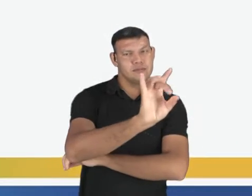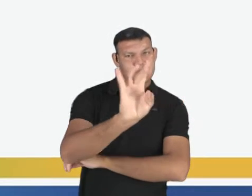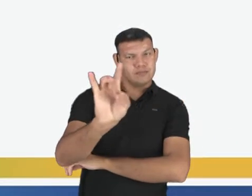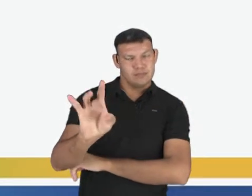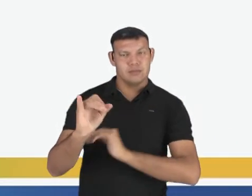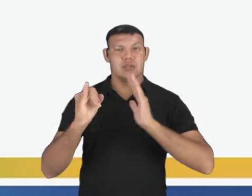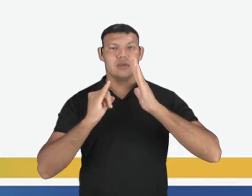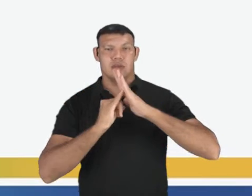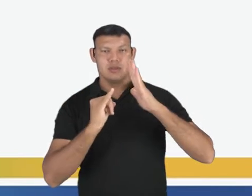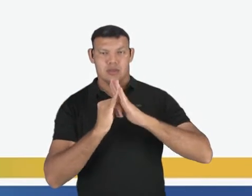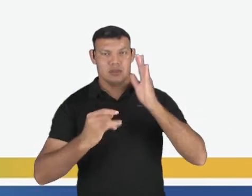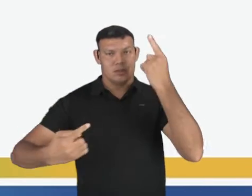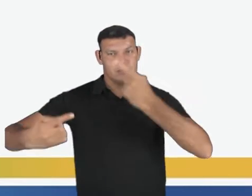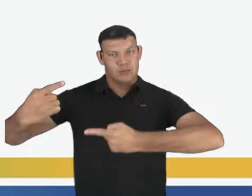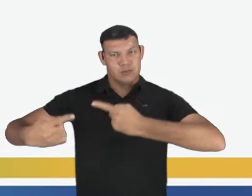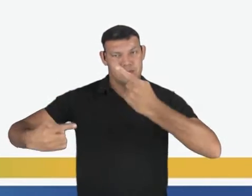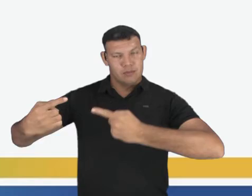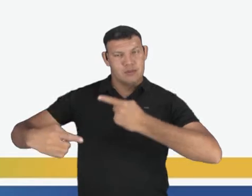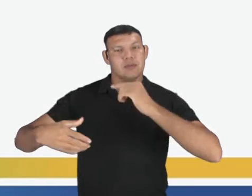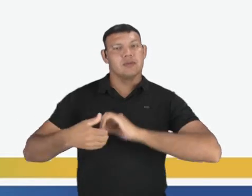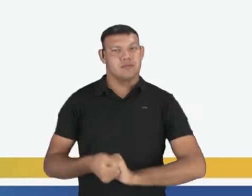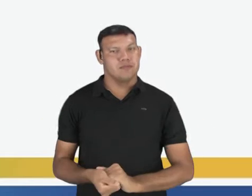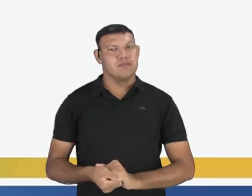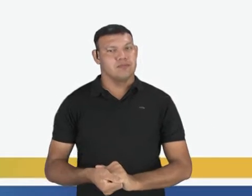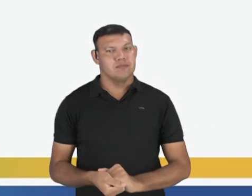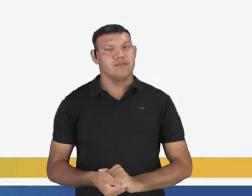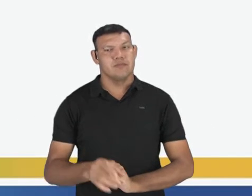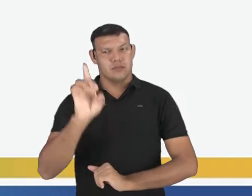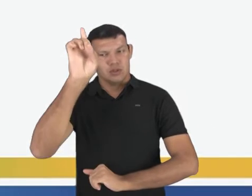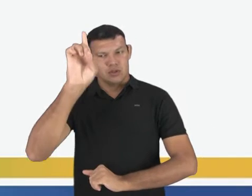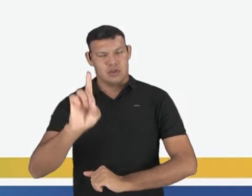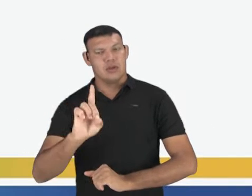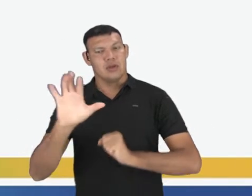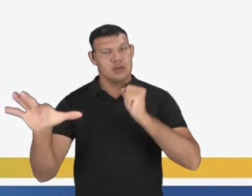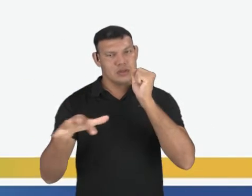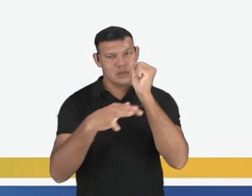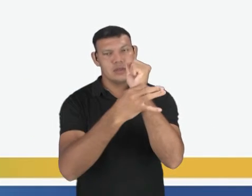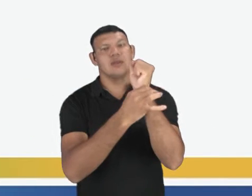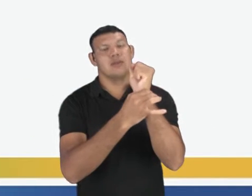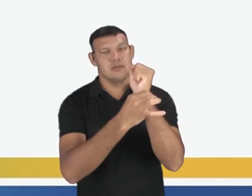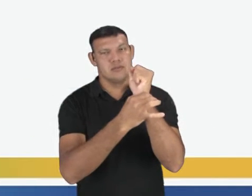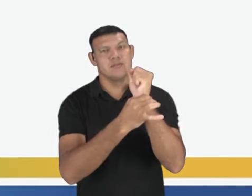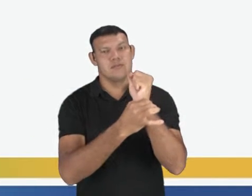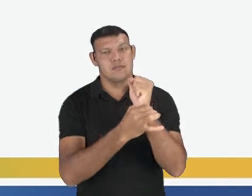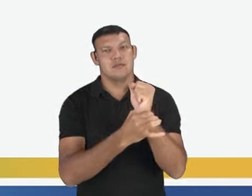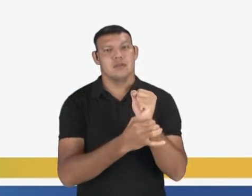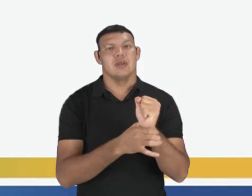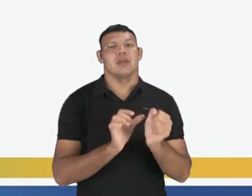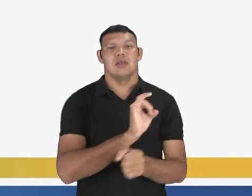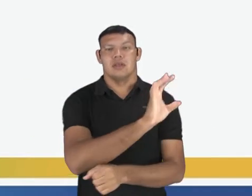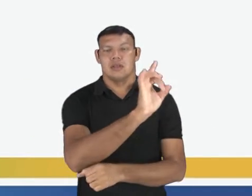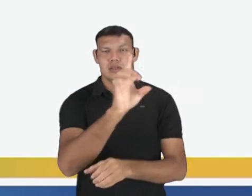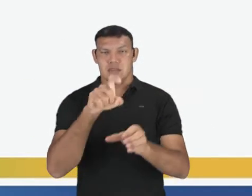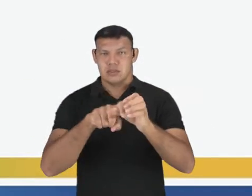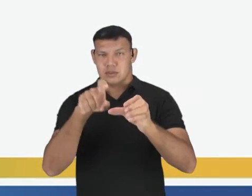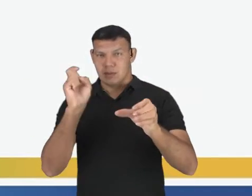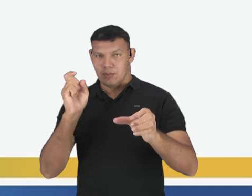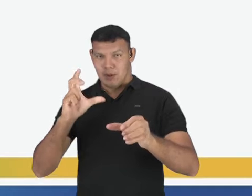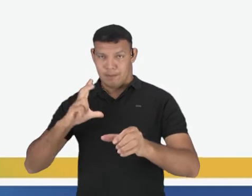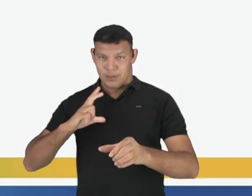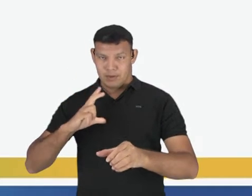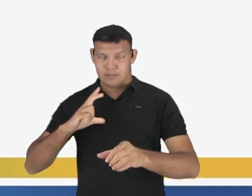As instituições políticas, além de conferirem direitos e garantias mínimos para assegurar a autonomia